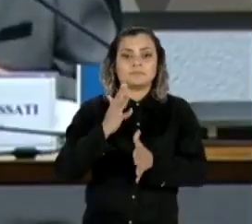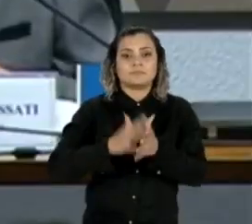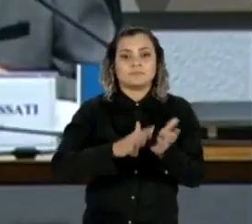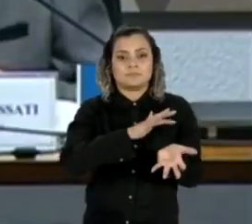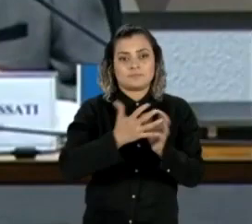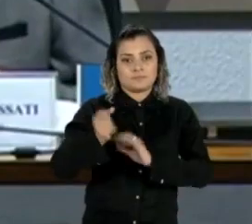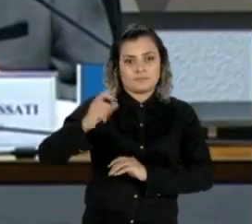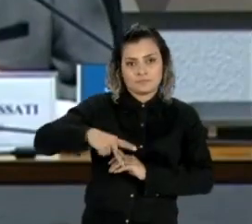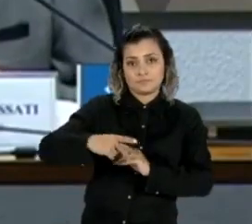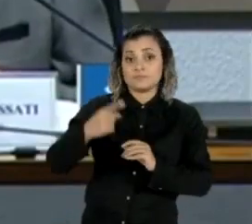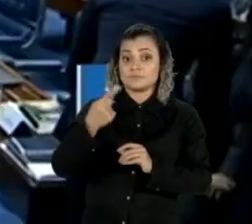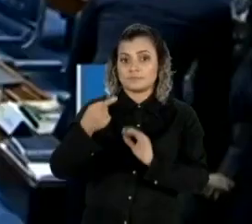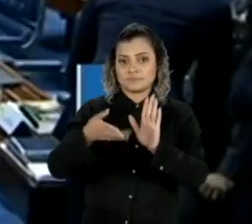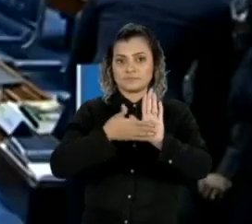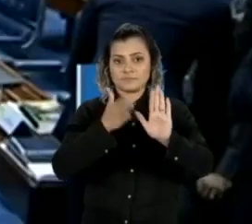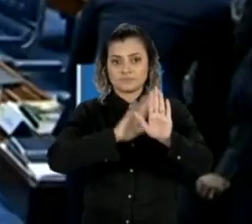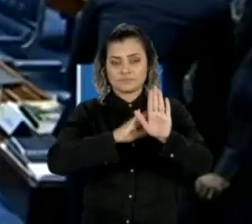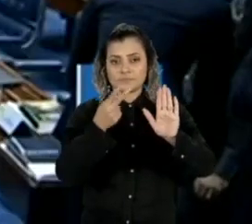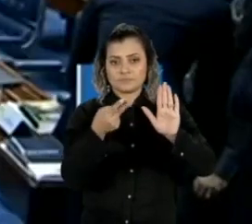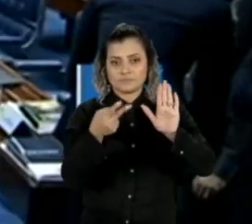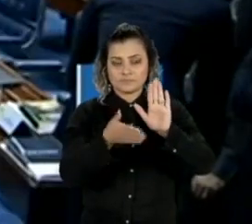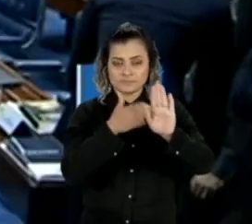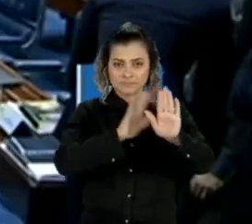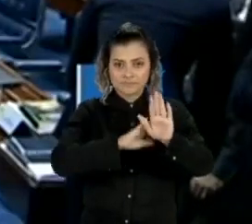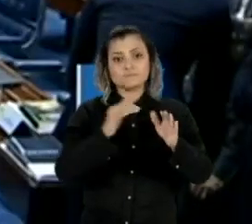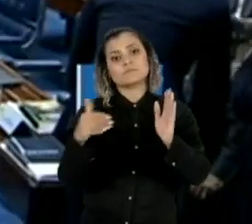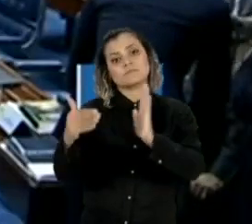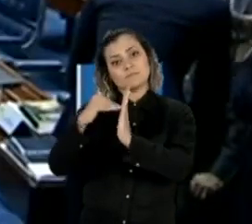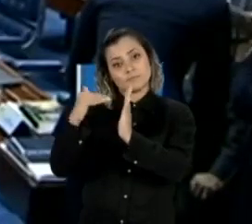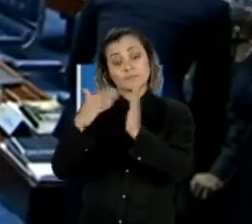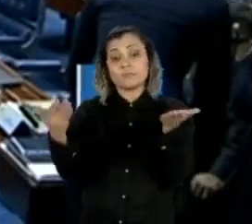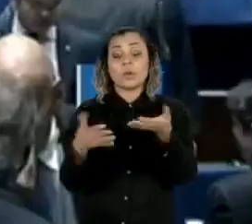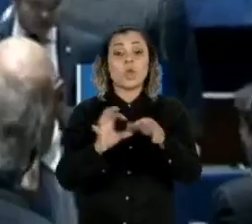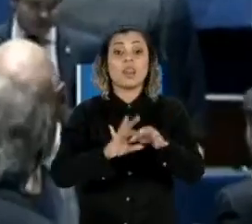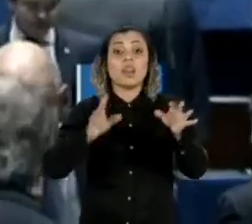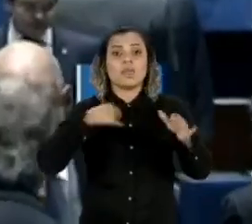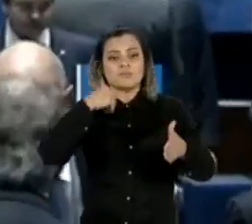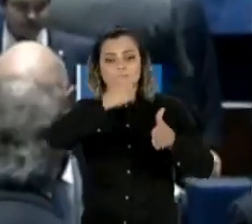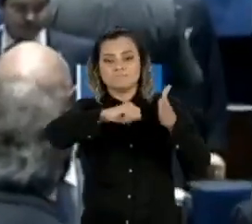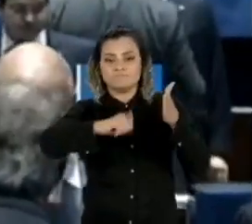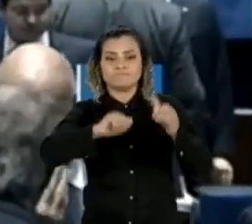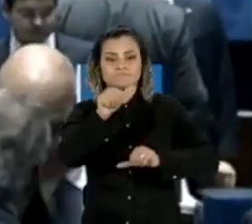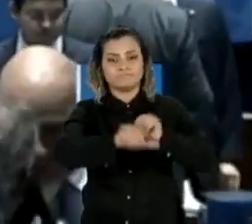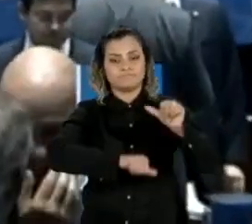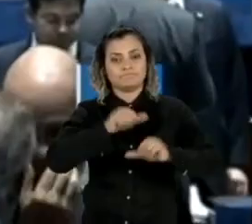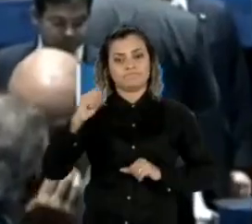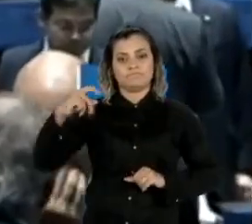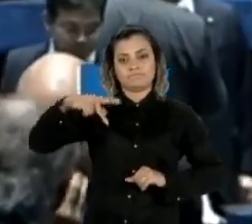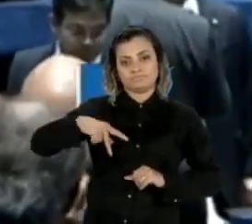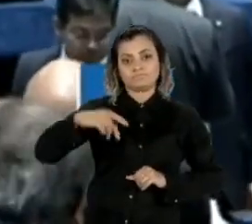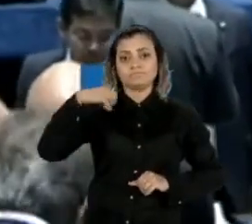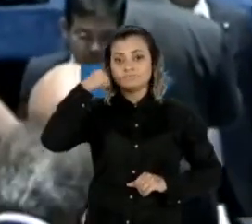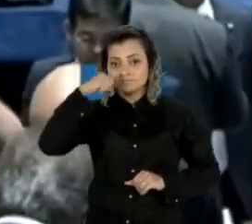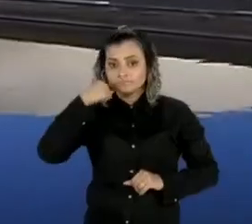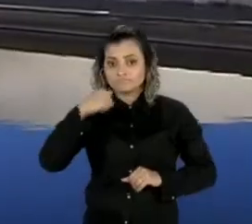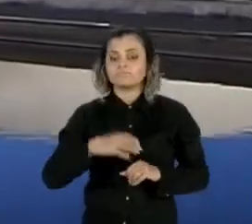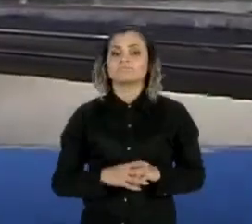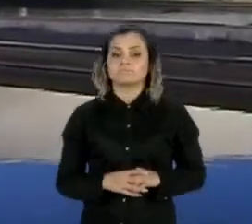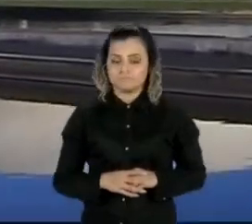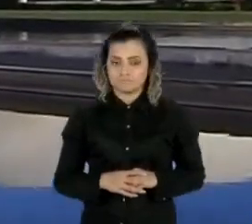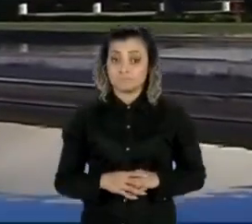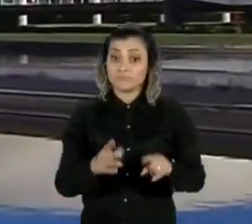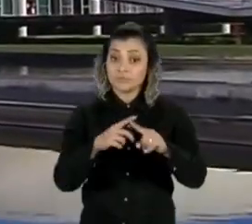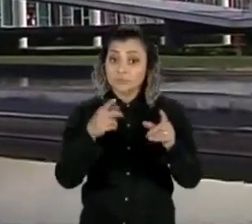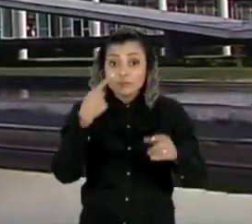reforma da Previdência no Senado. Agora o caminho ficou livre para a votação das mudanças nas aposentadorias pelos senadores. A previsão é que